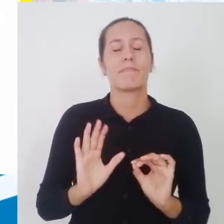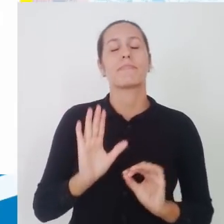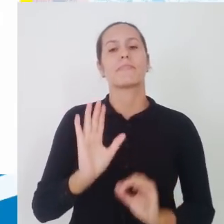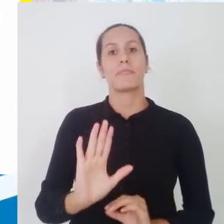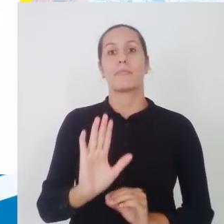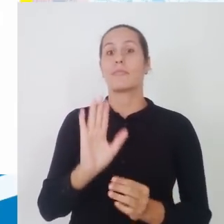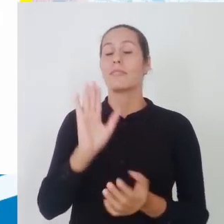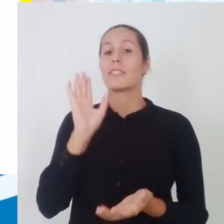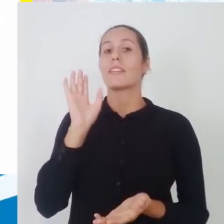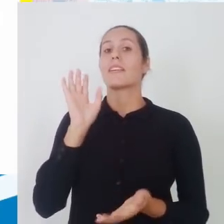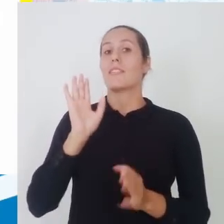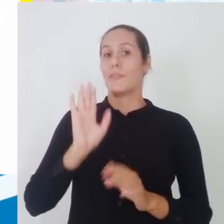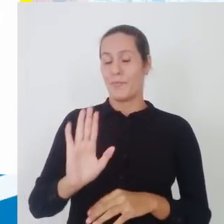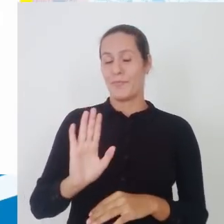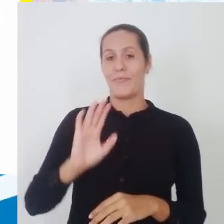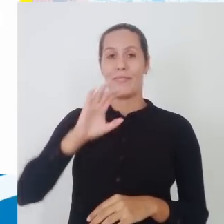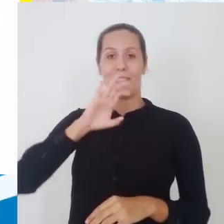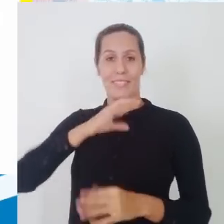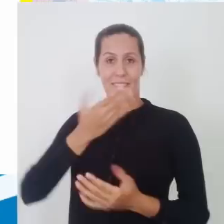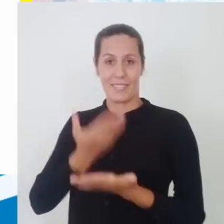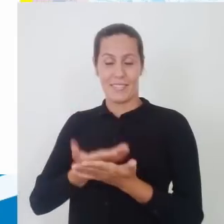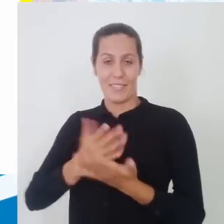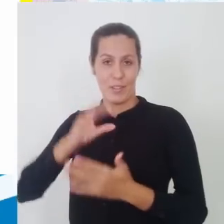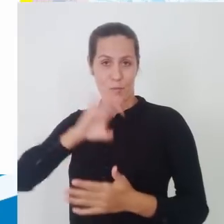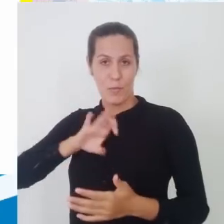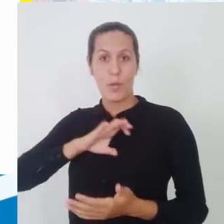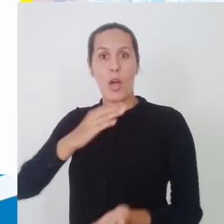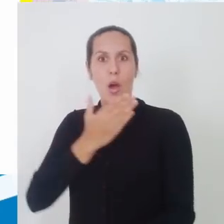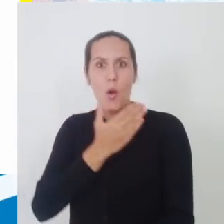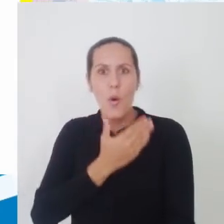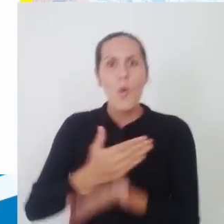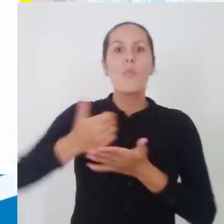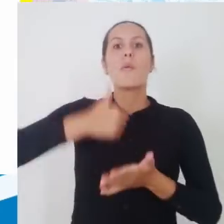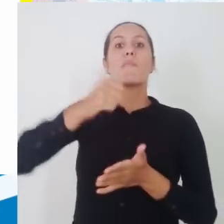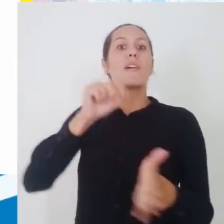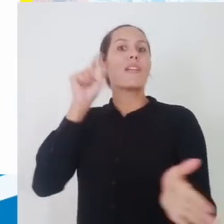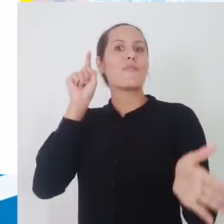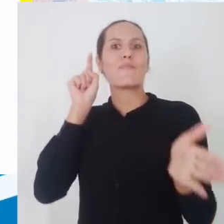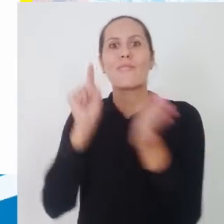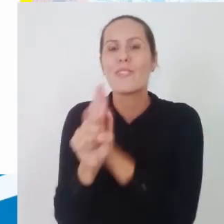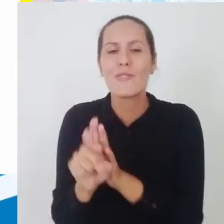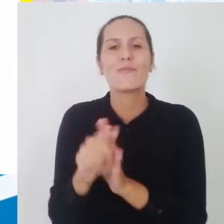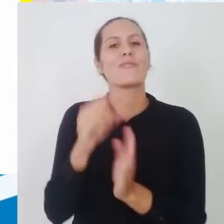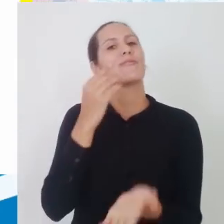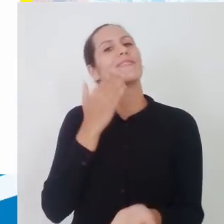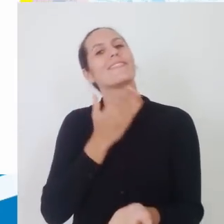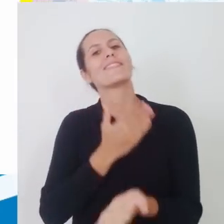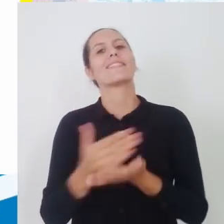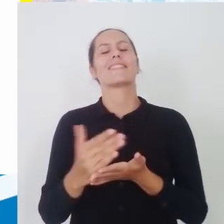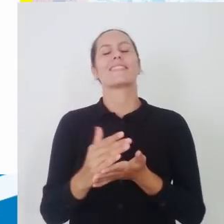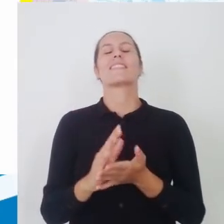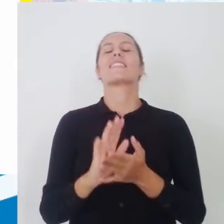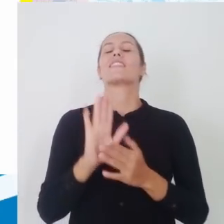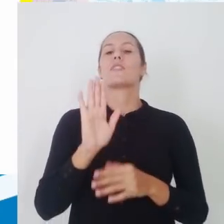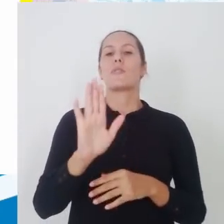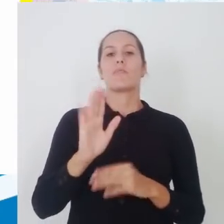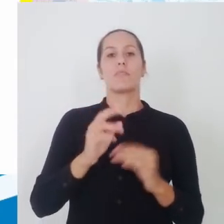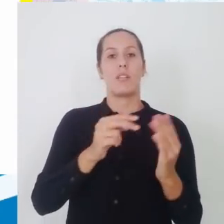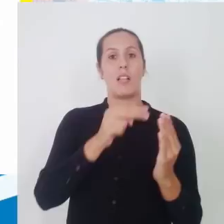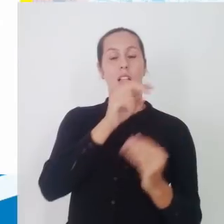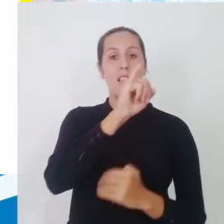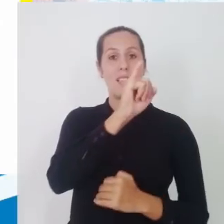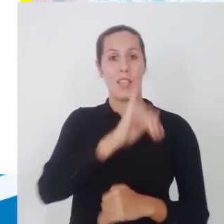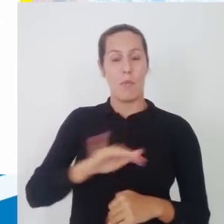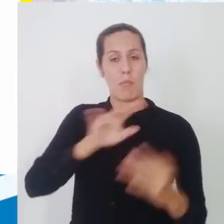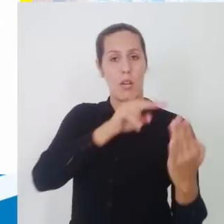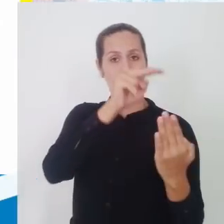português? Porque eu acho que você ainda não começou isso daí. Na verdade, a aula de português começou desde a primeira